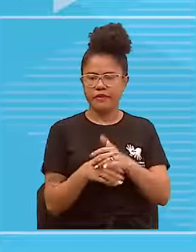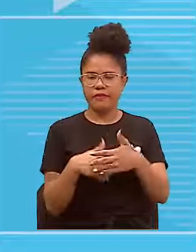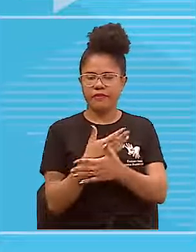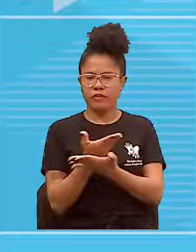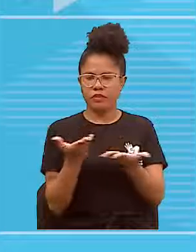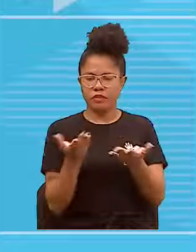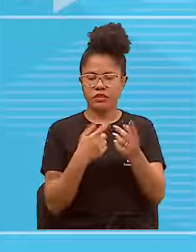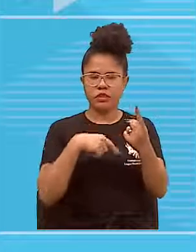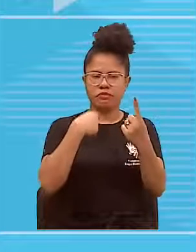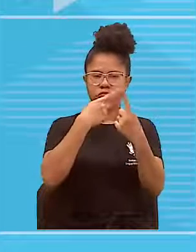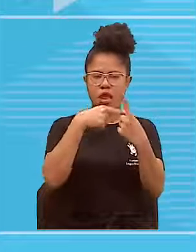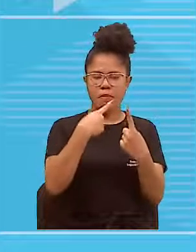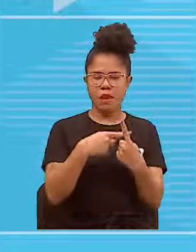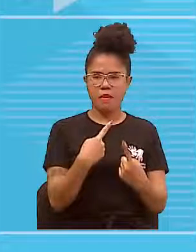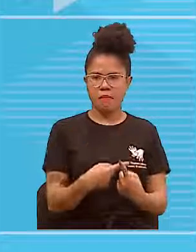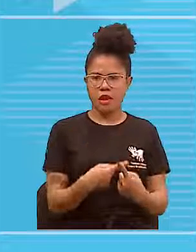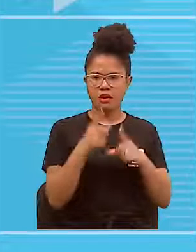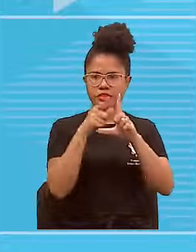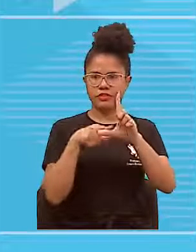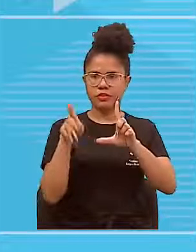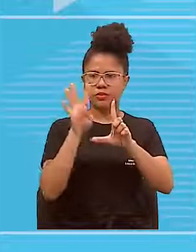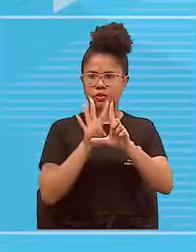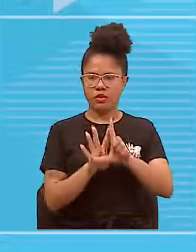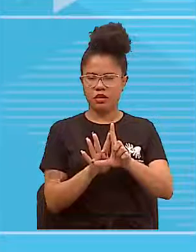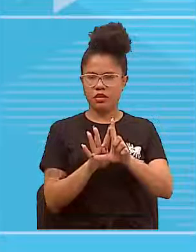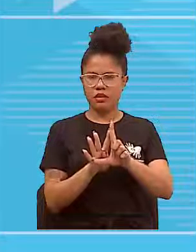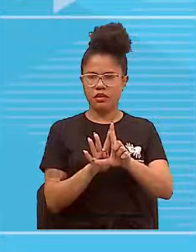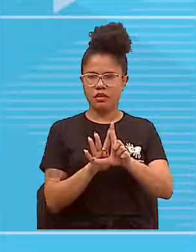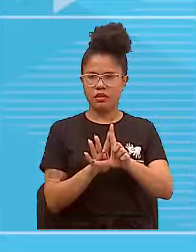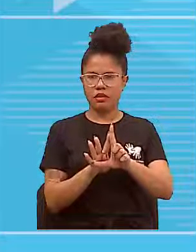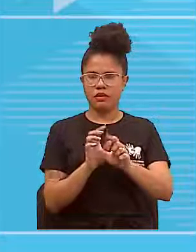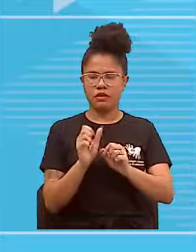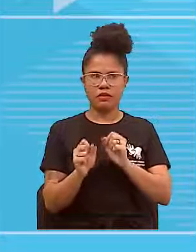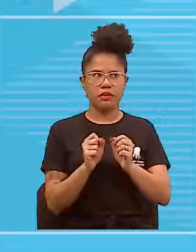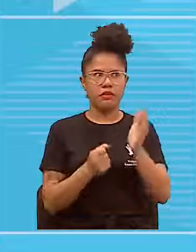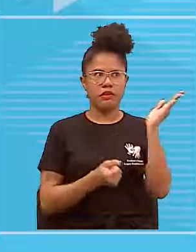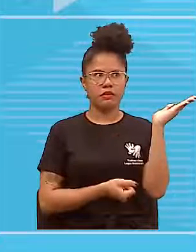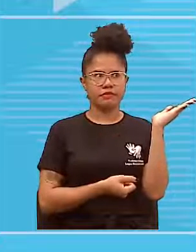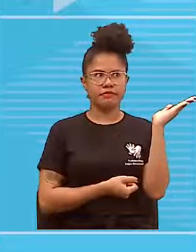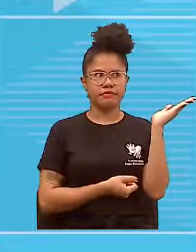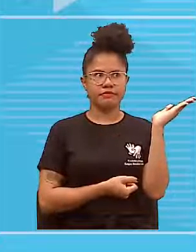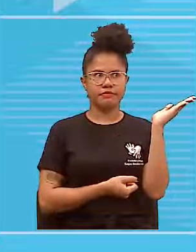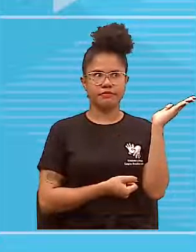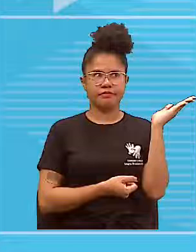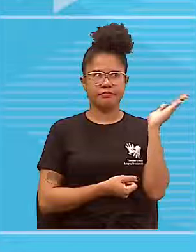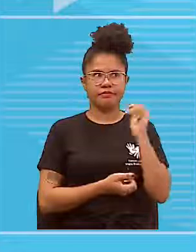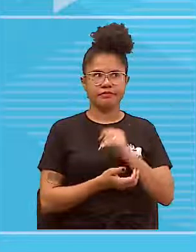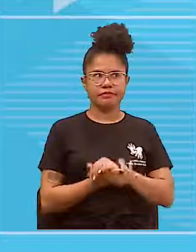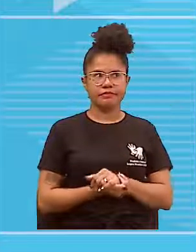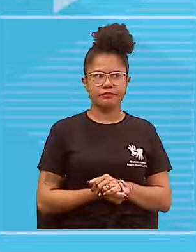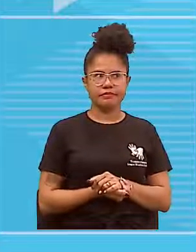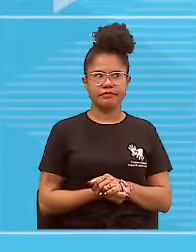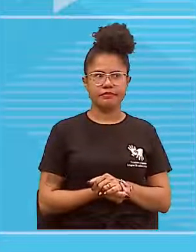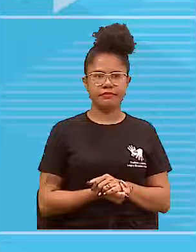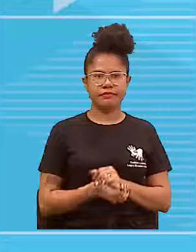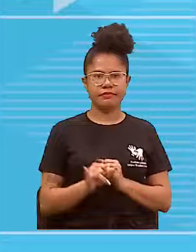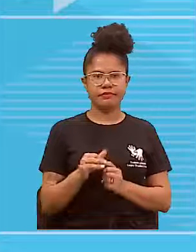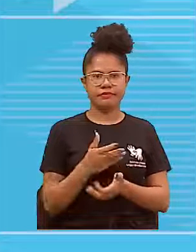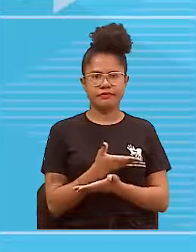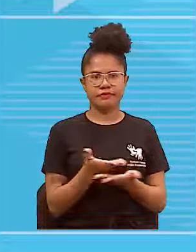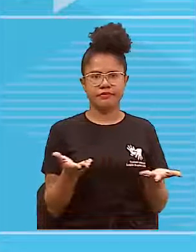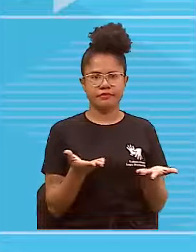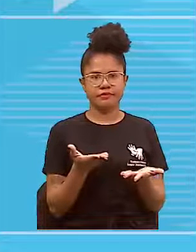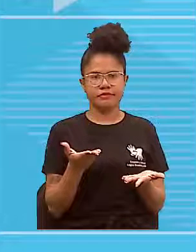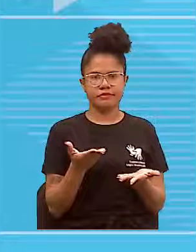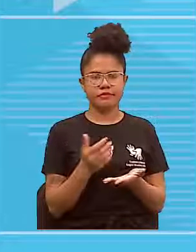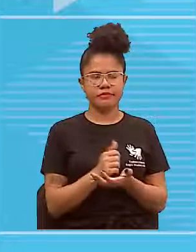soma e divide por quatro. Isso é uma medida de tendência central. Ou seja, gente, se você for olhar